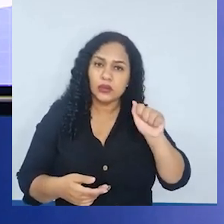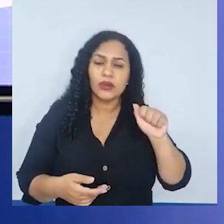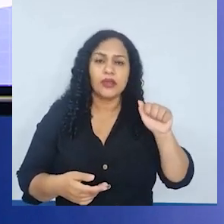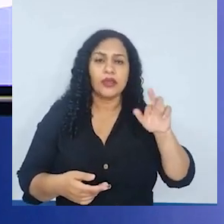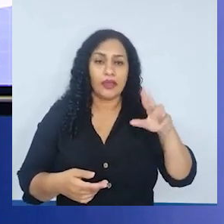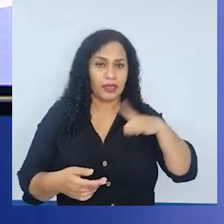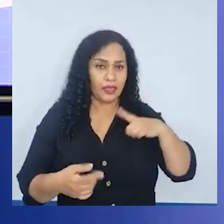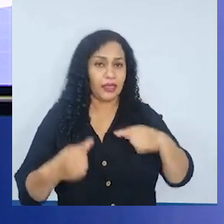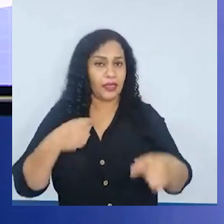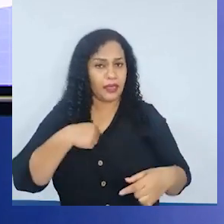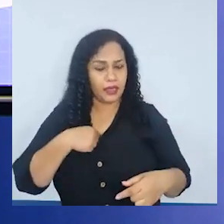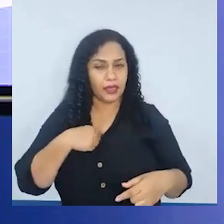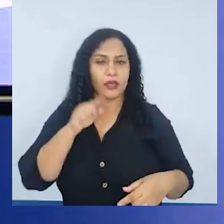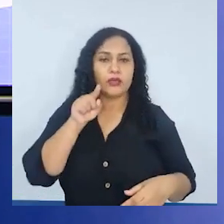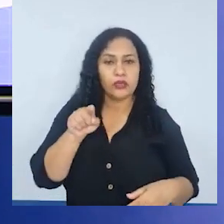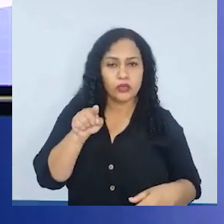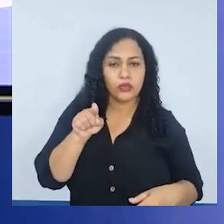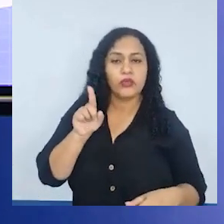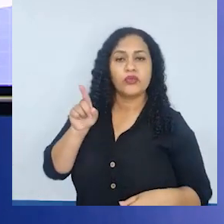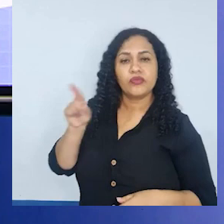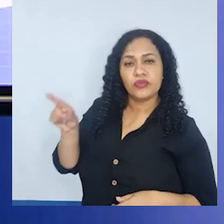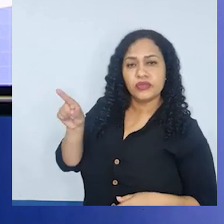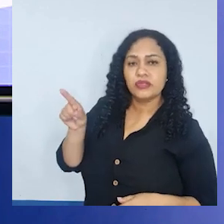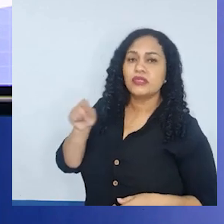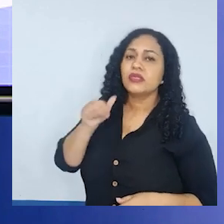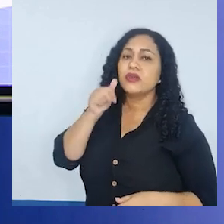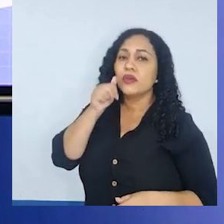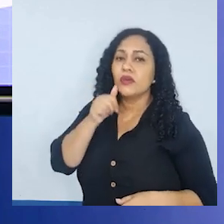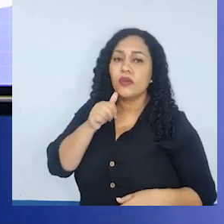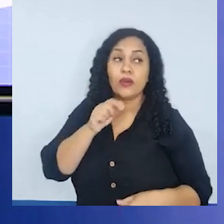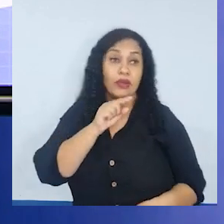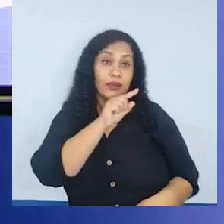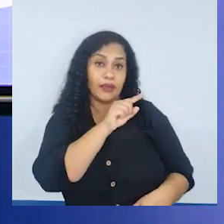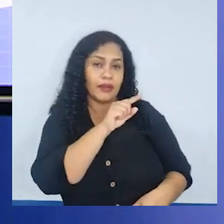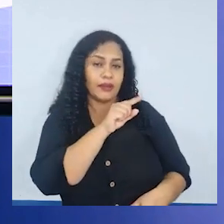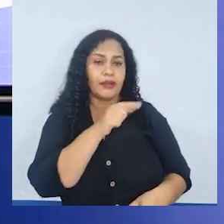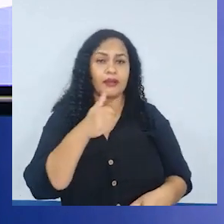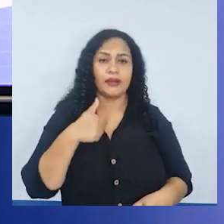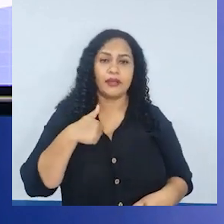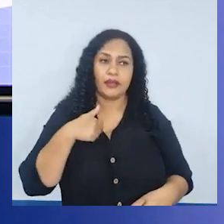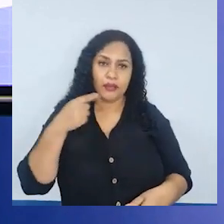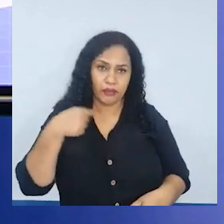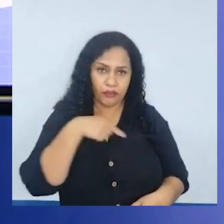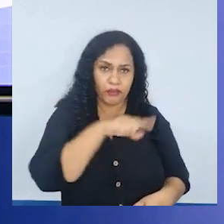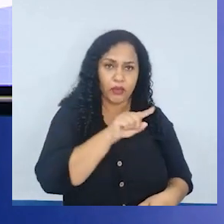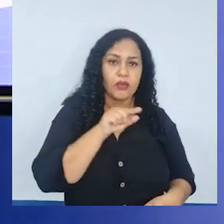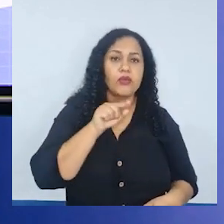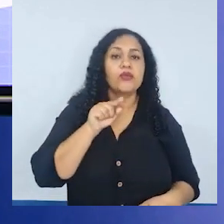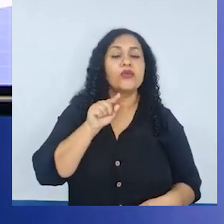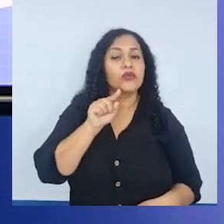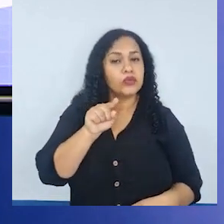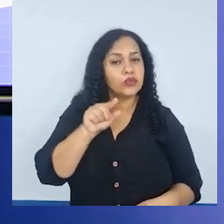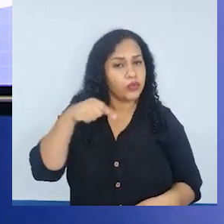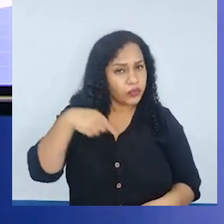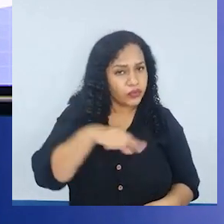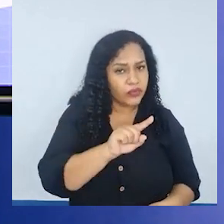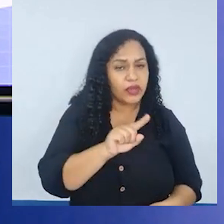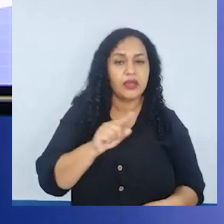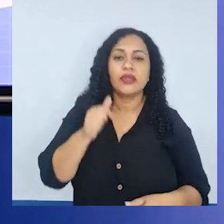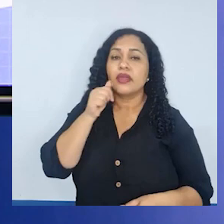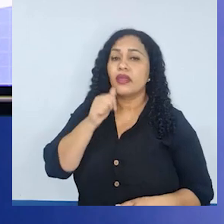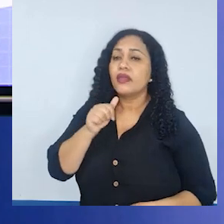tu ou você, ele e ela, né? Eu vou, tu vais,